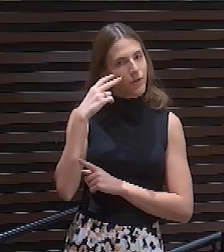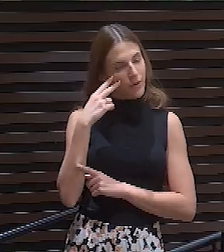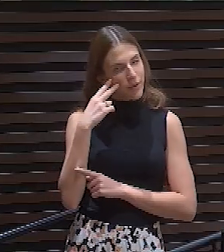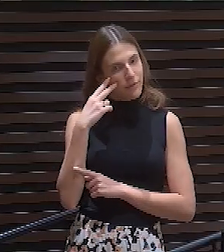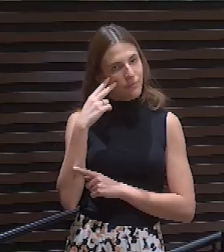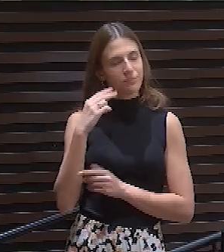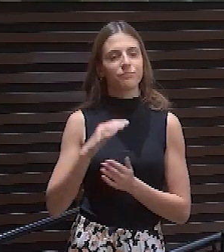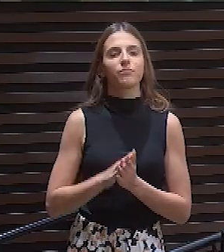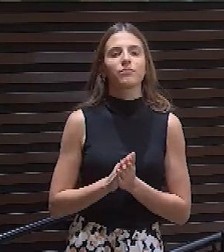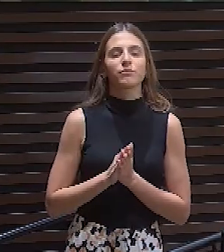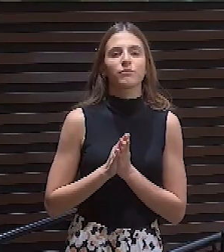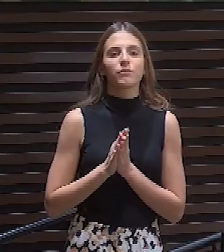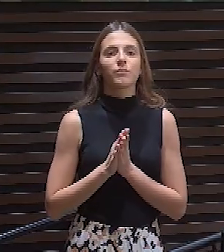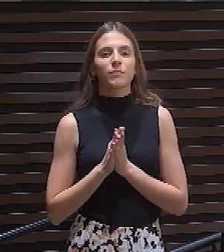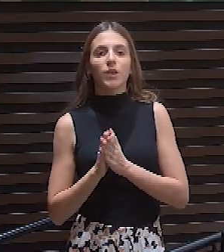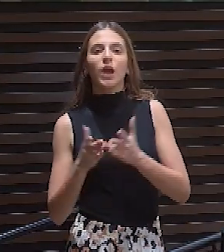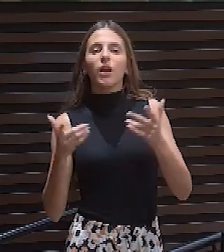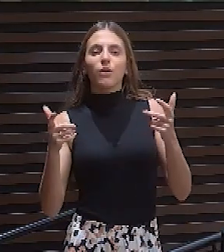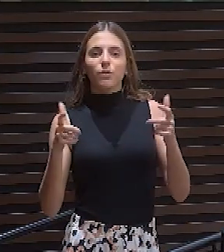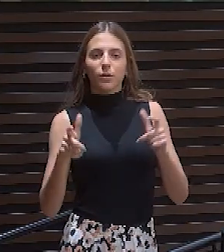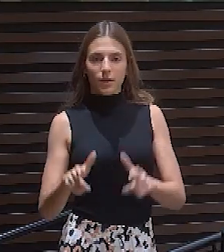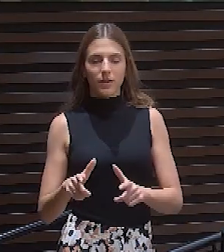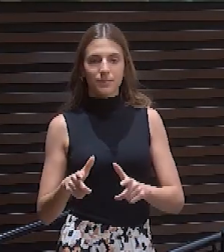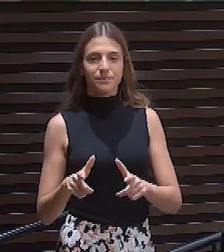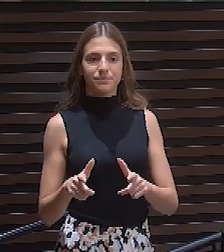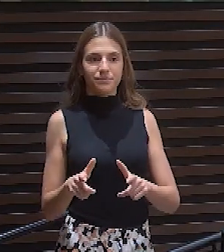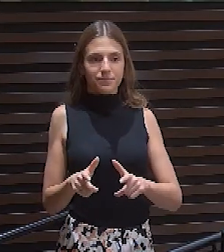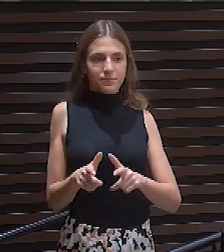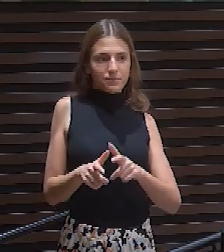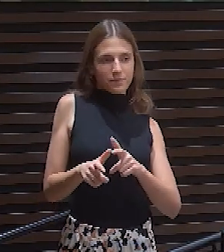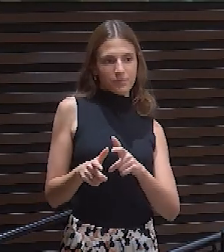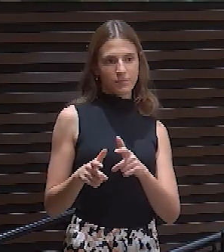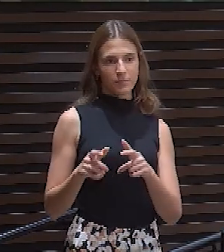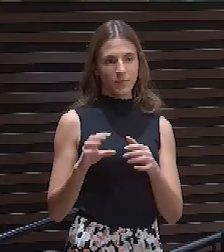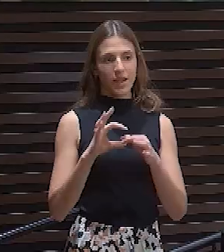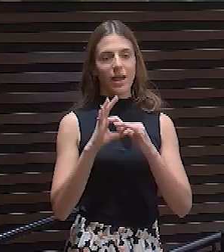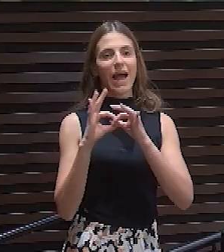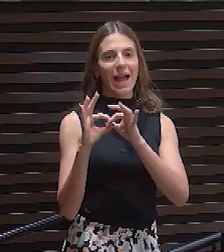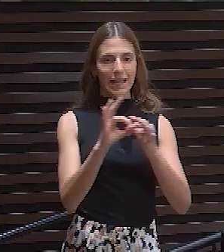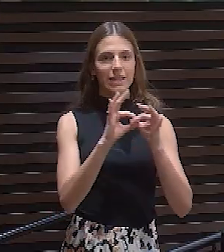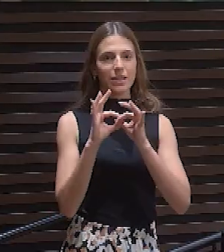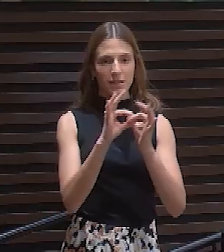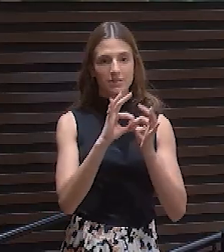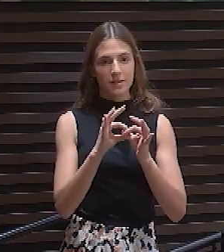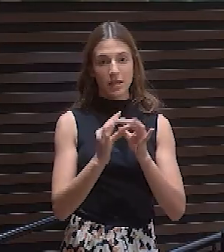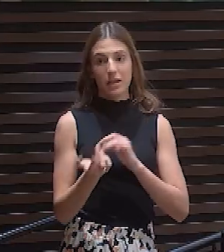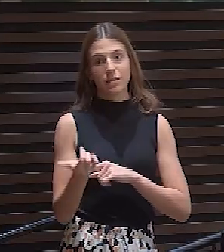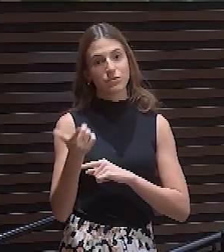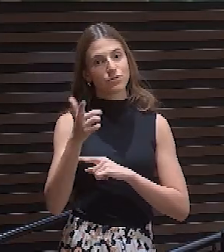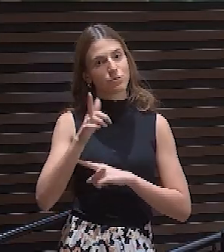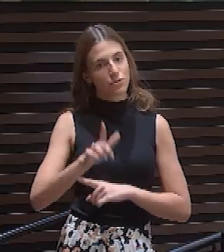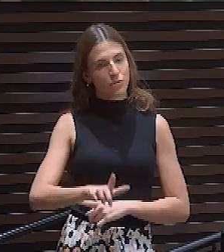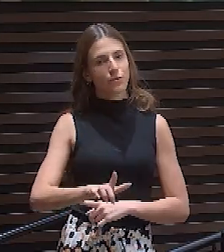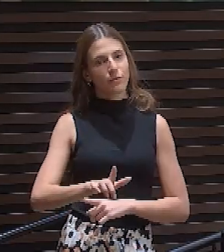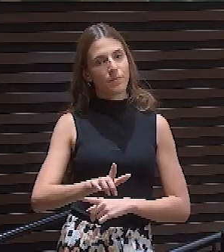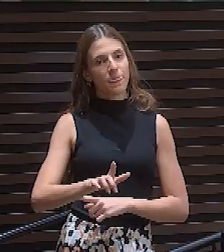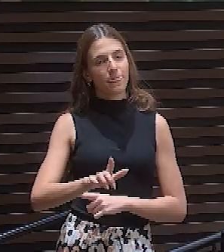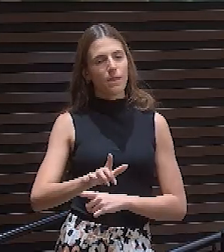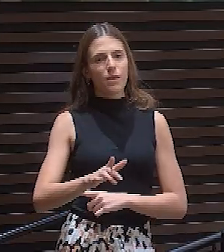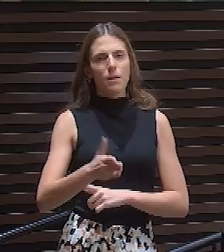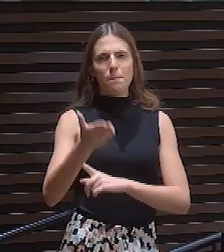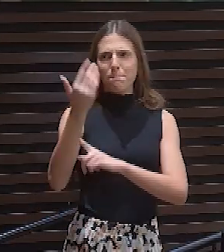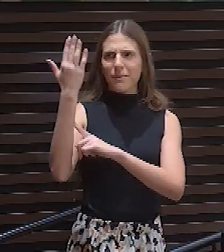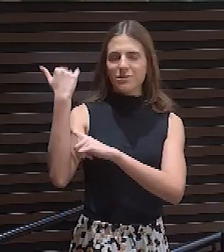Gilgal é o lugar onde a aliança é renovada. 40 anos